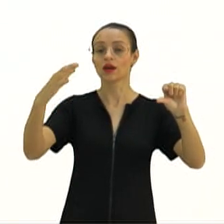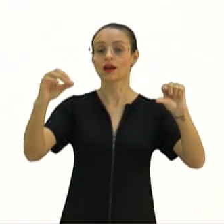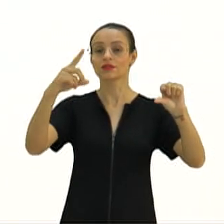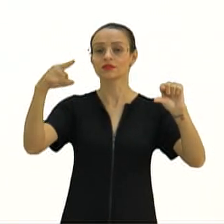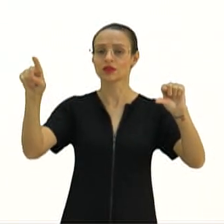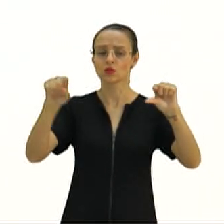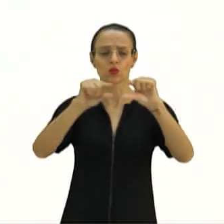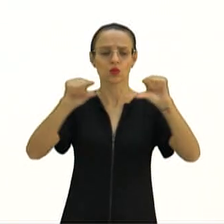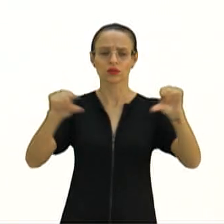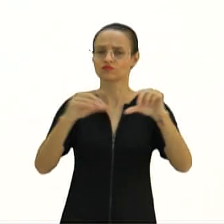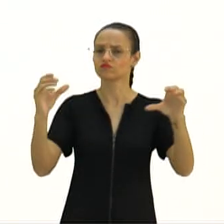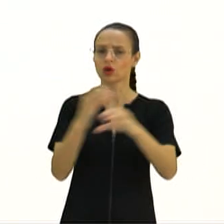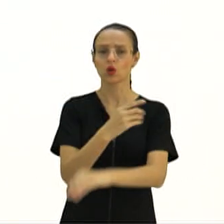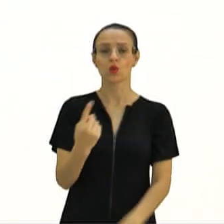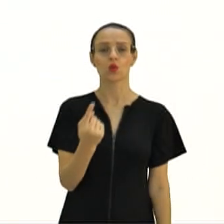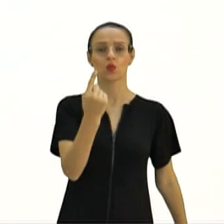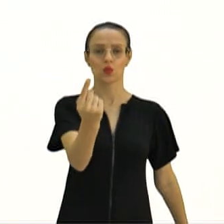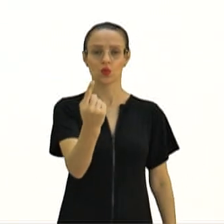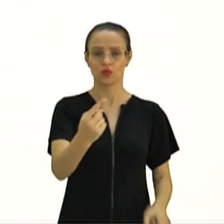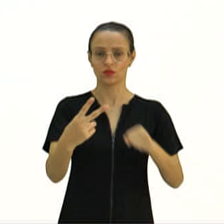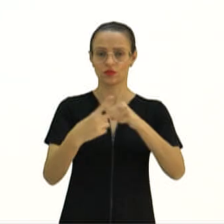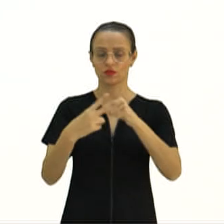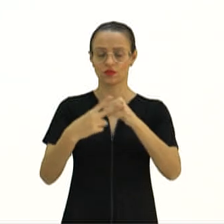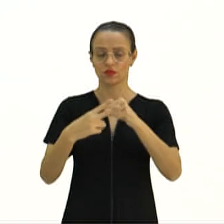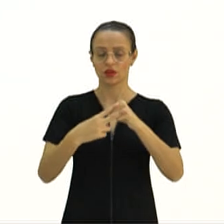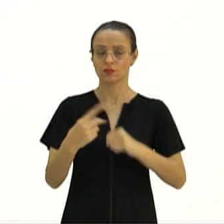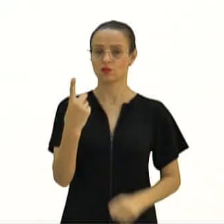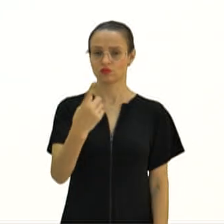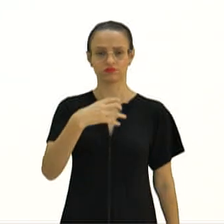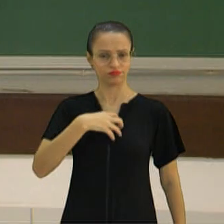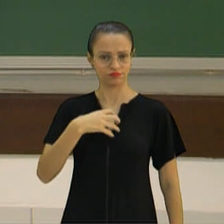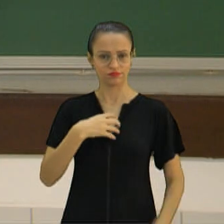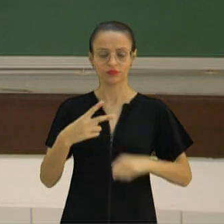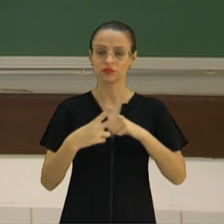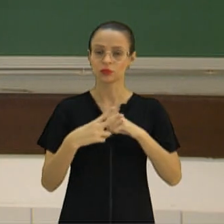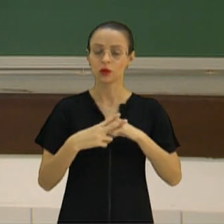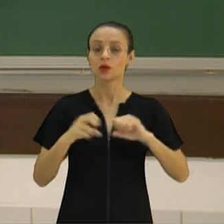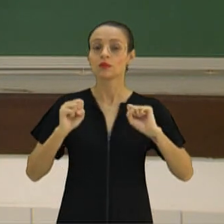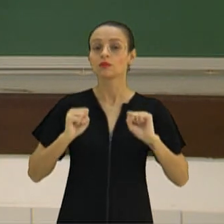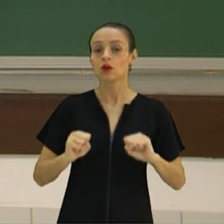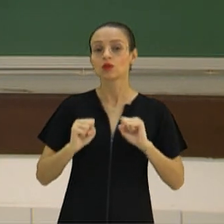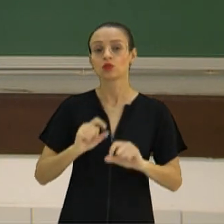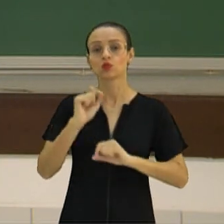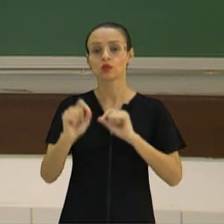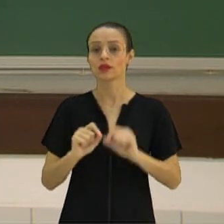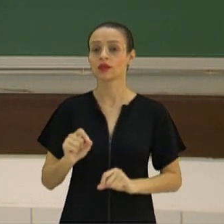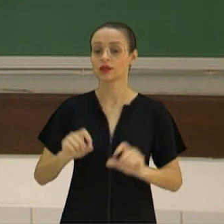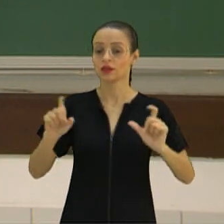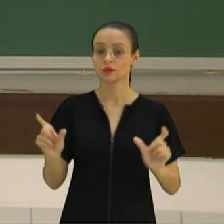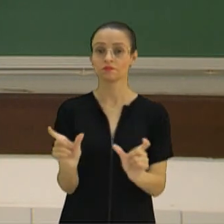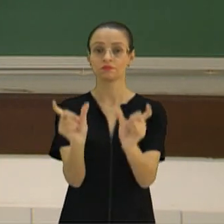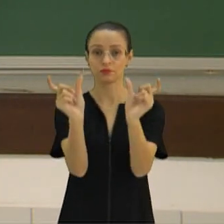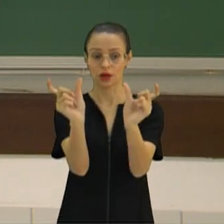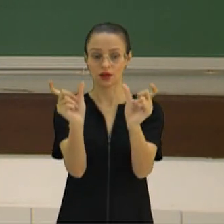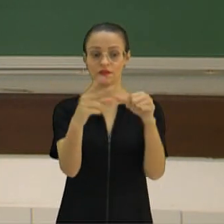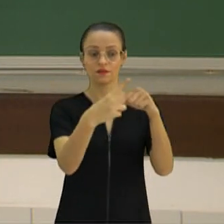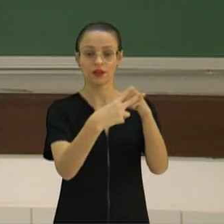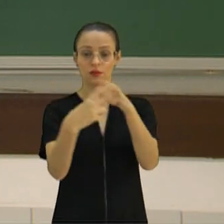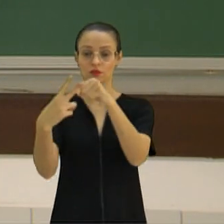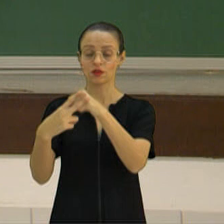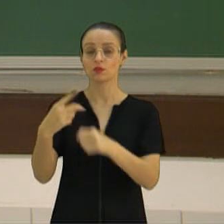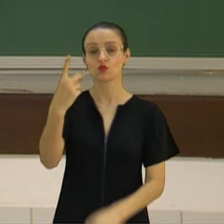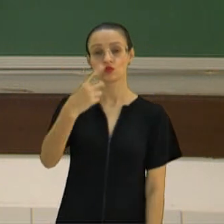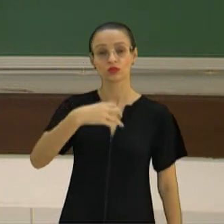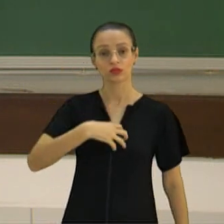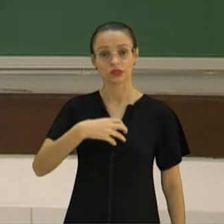absoluta. Temos apenas um verbo, apenas uma forma verbal. Poderíamos ter 2 verbos com apenas um